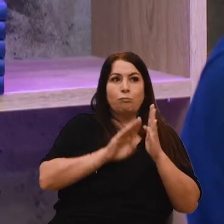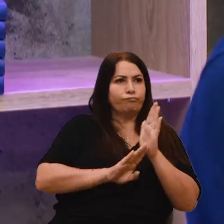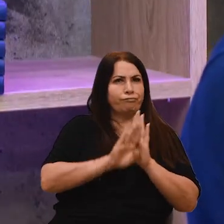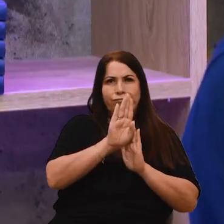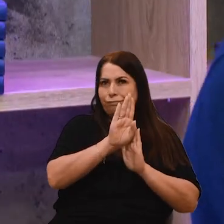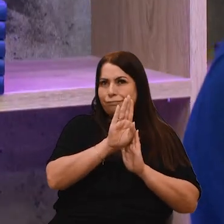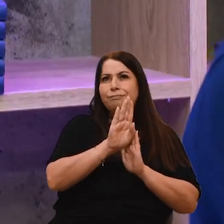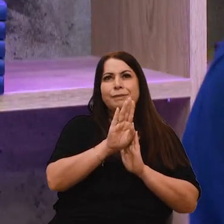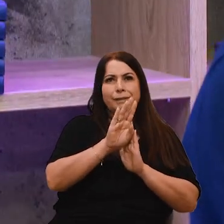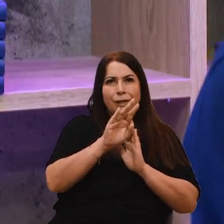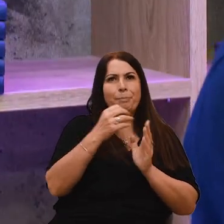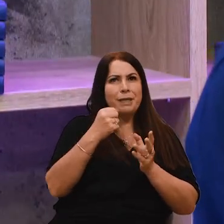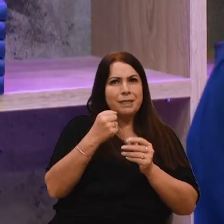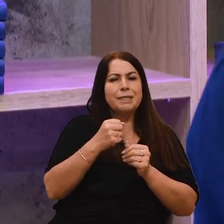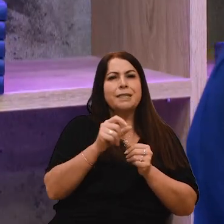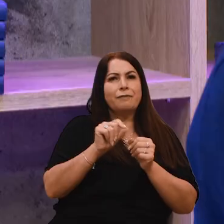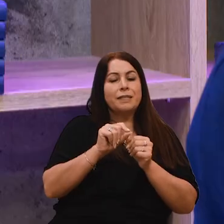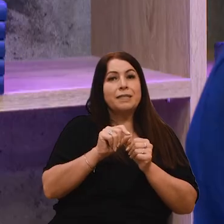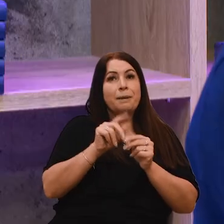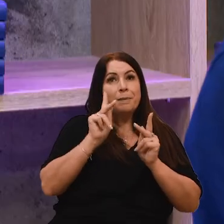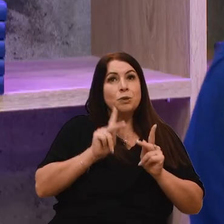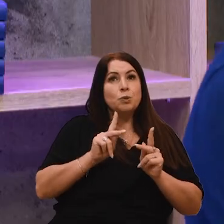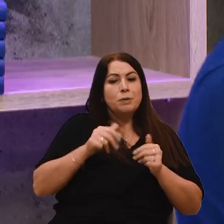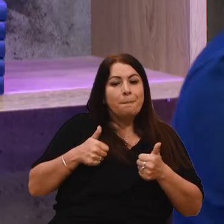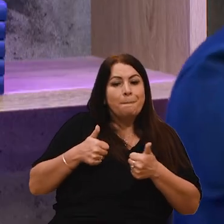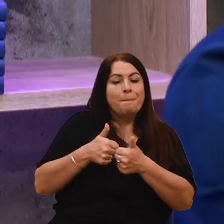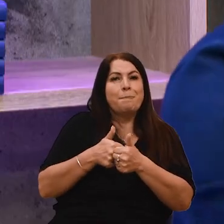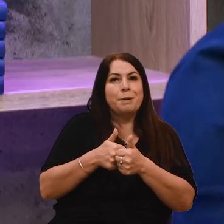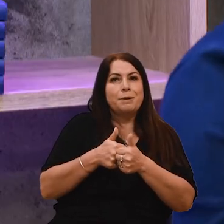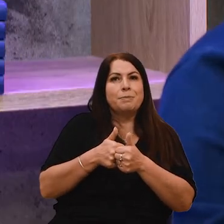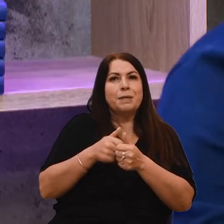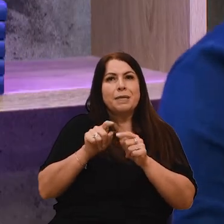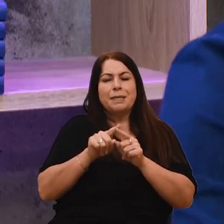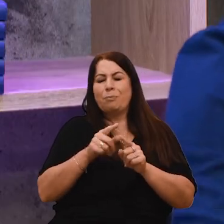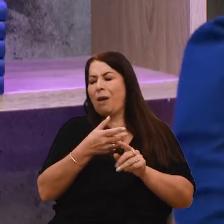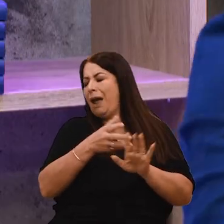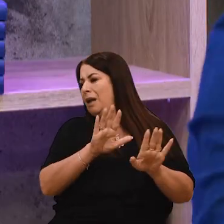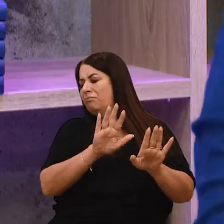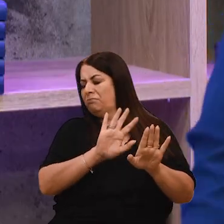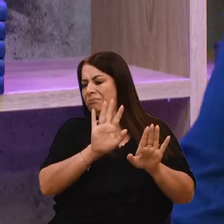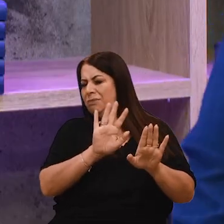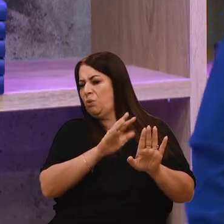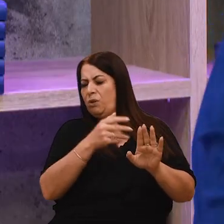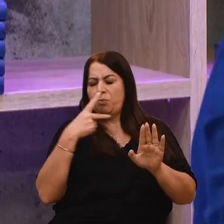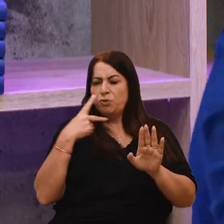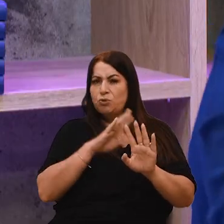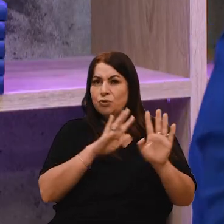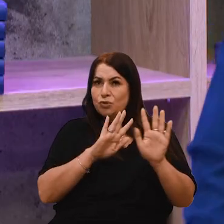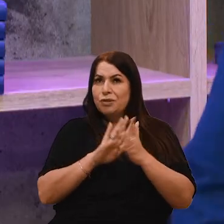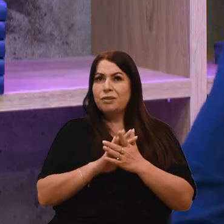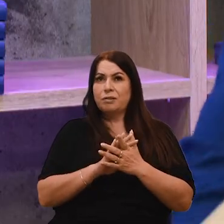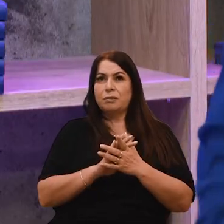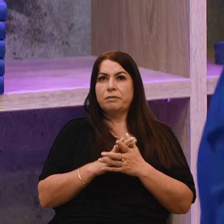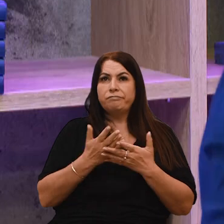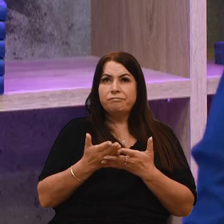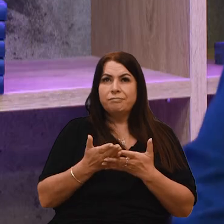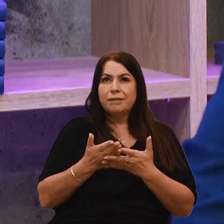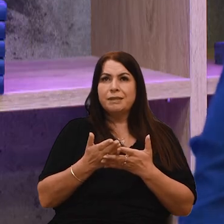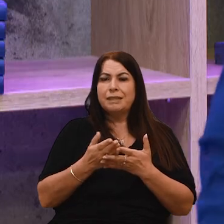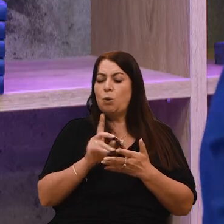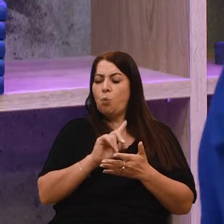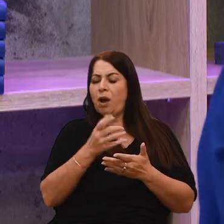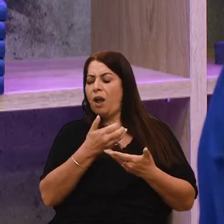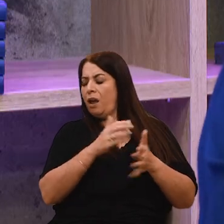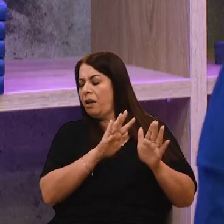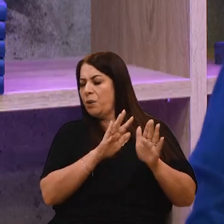Triste isso. Então, a gente precisa fazer com que as pessoas se aproximem, porque tem essa aversão à política, né? Não... se nega